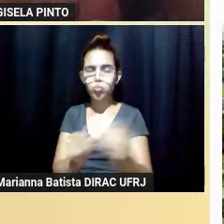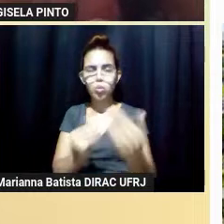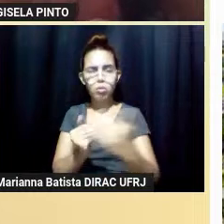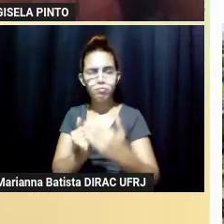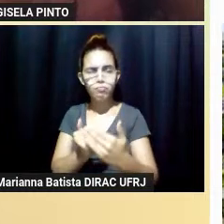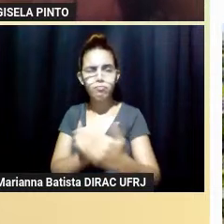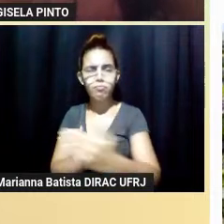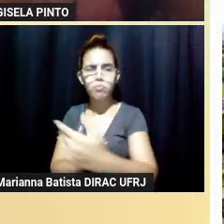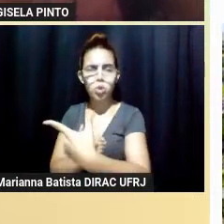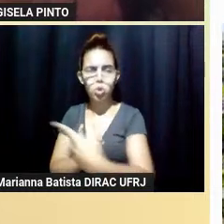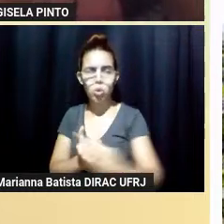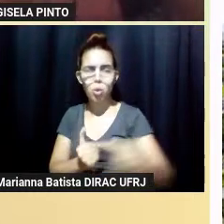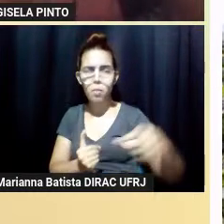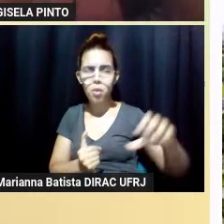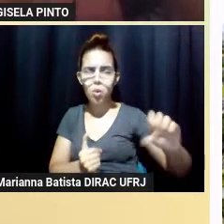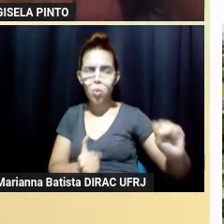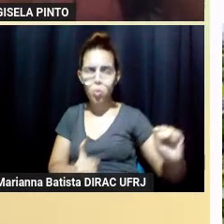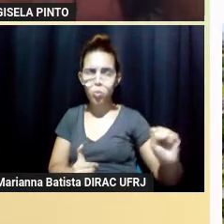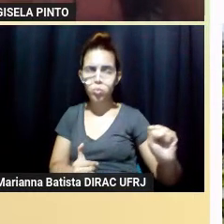mestrado,